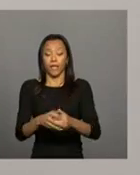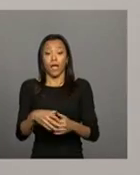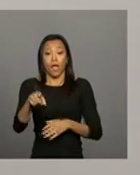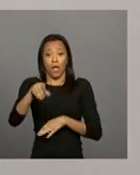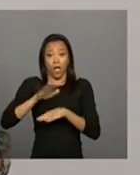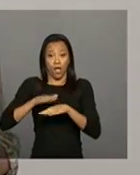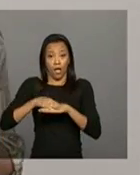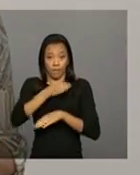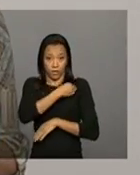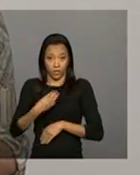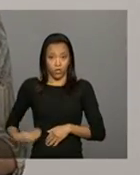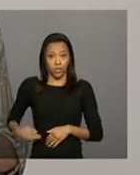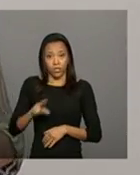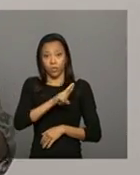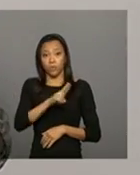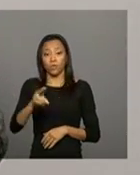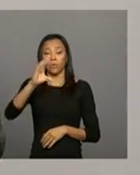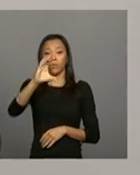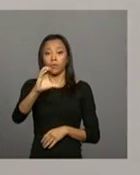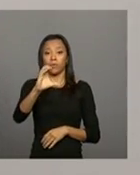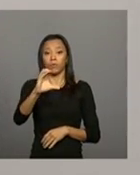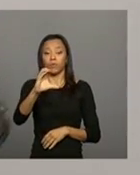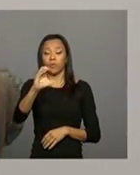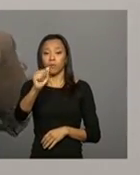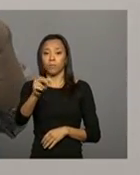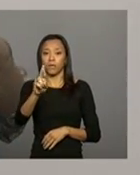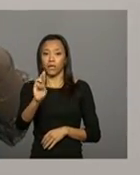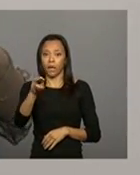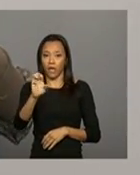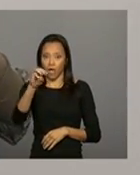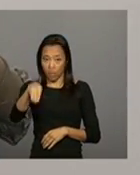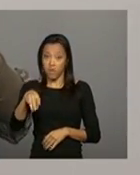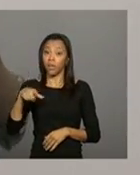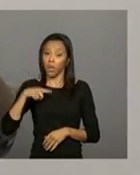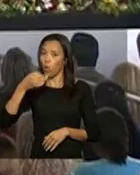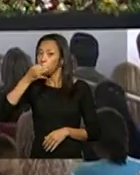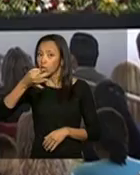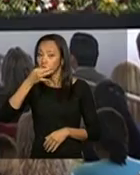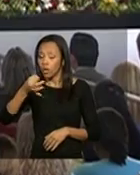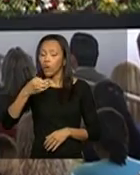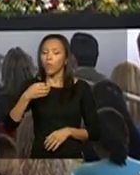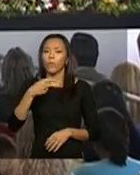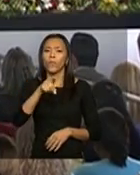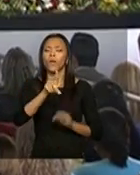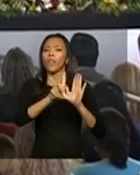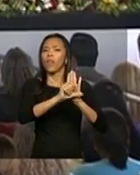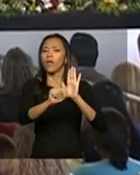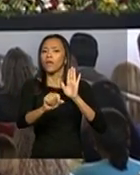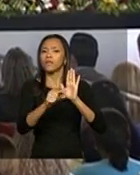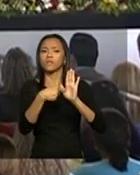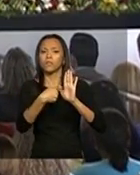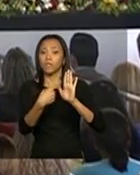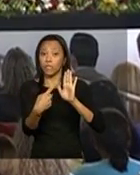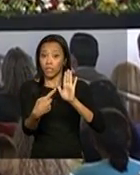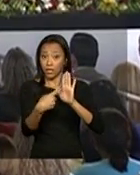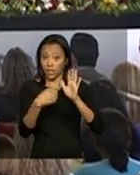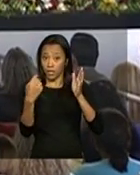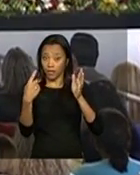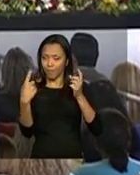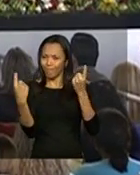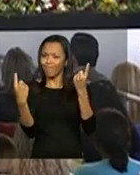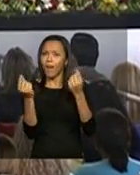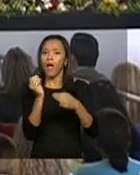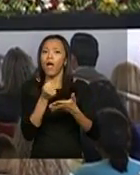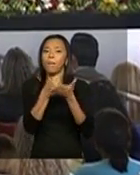a respeito, em leis que criminalizem a violência contra a mulher e esse é um